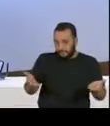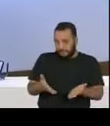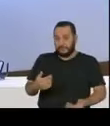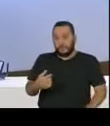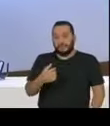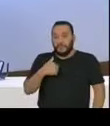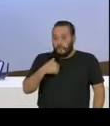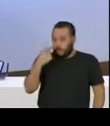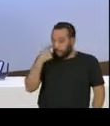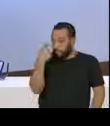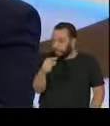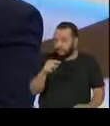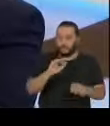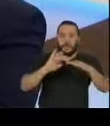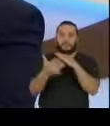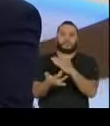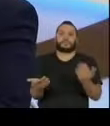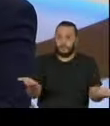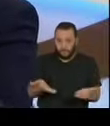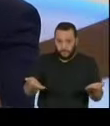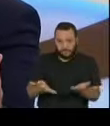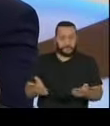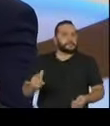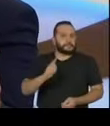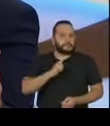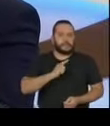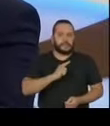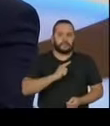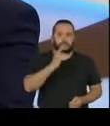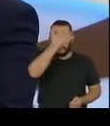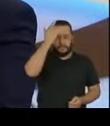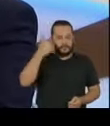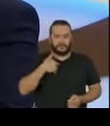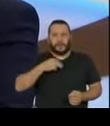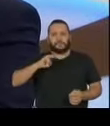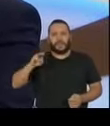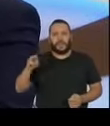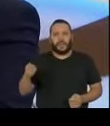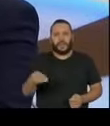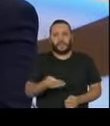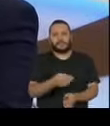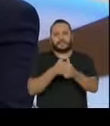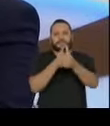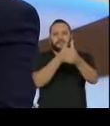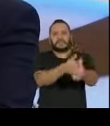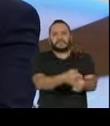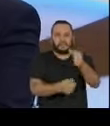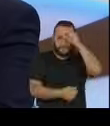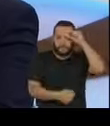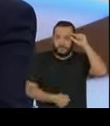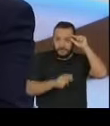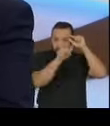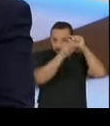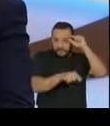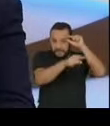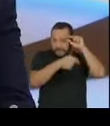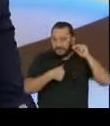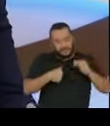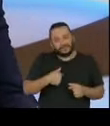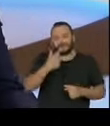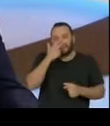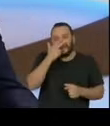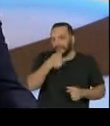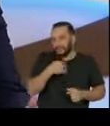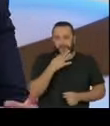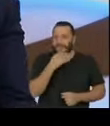Quando eu vejo hoje as redes sociais, milhares de pessoas seguindo Carlos Bolsonaro, eles não fazem a menor ideia de que eles estão seguindo.